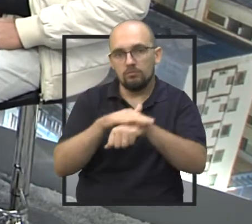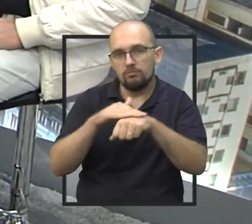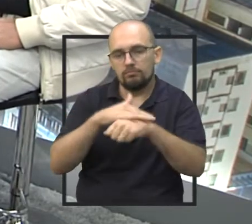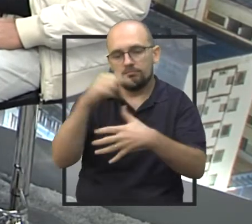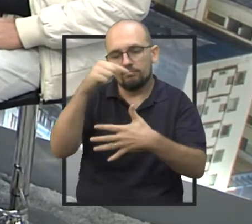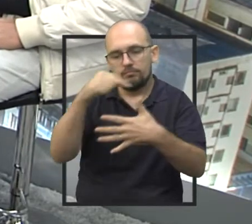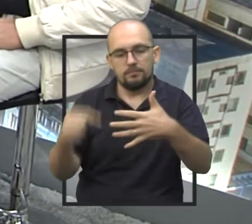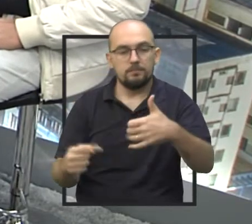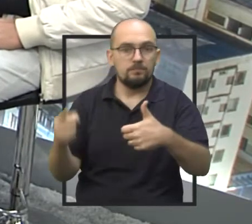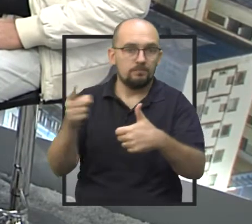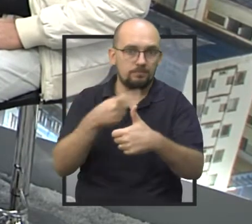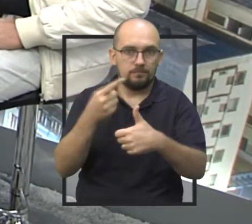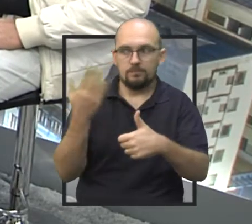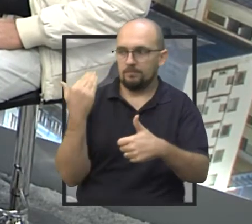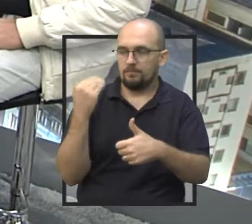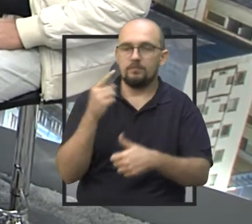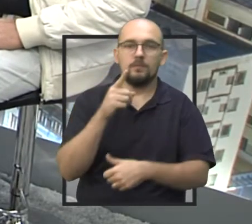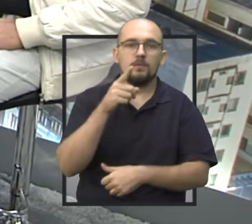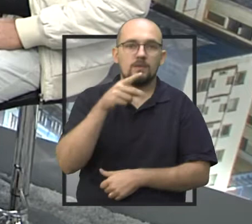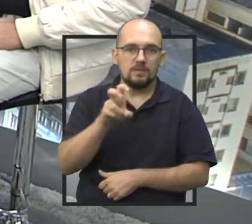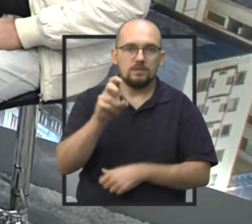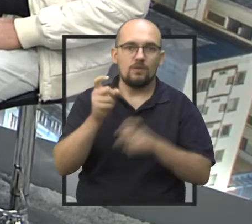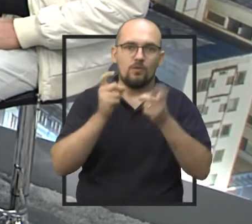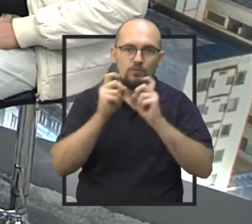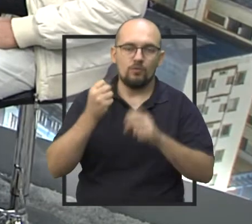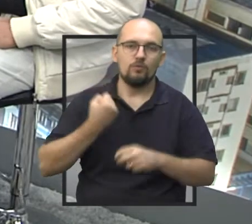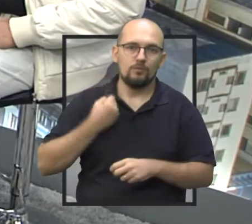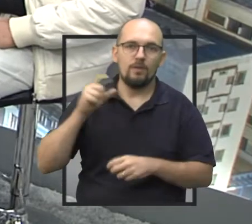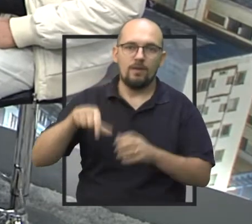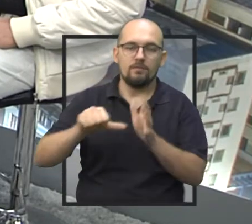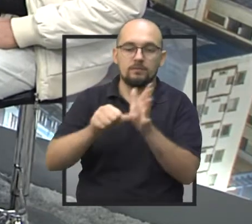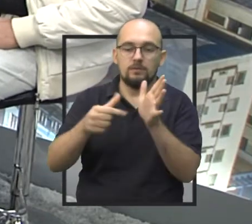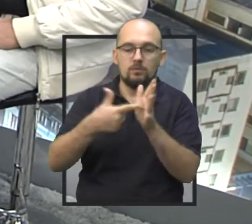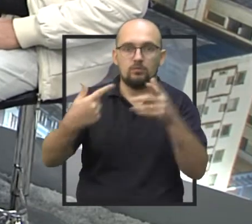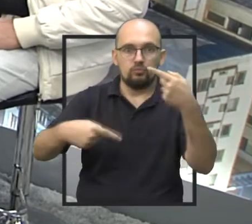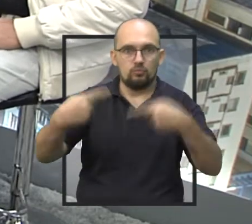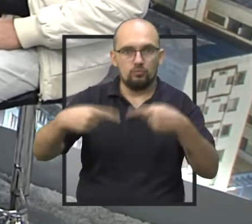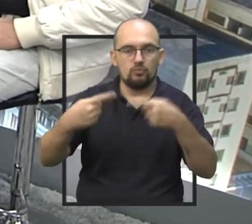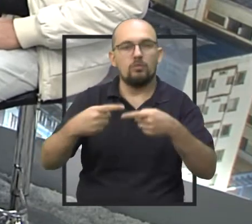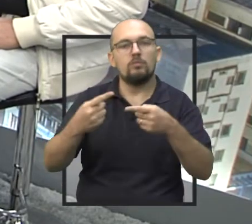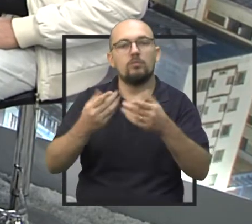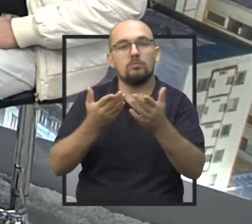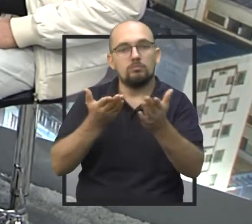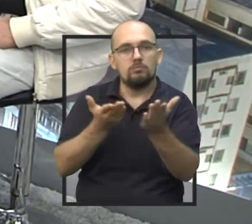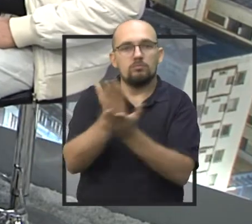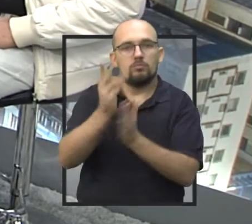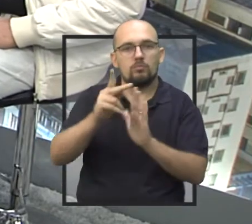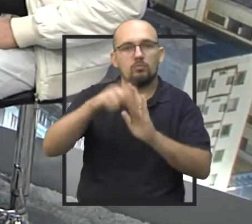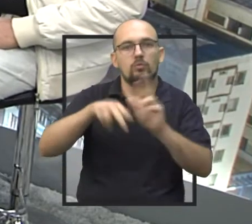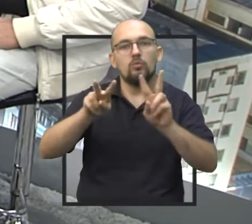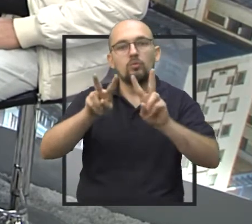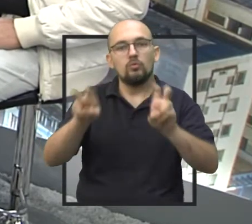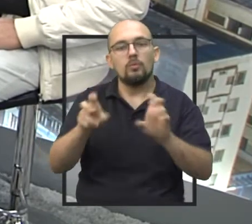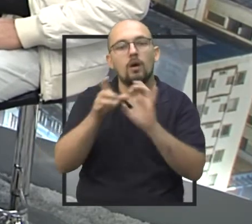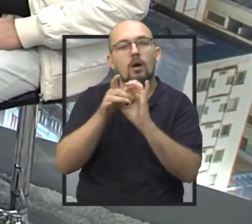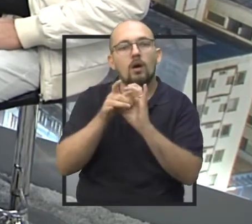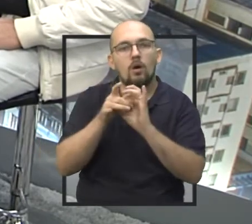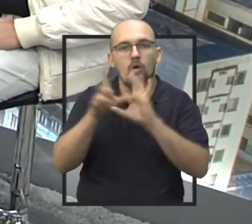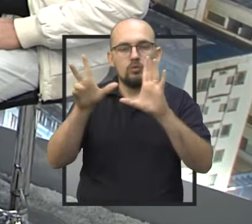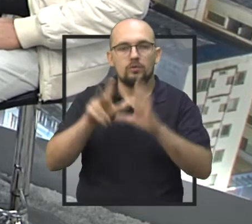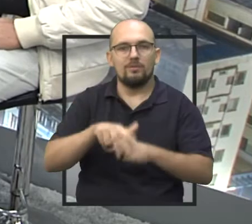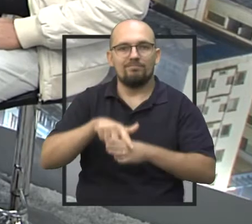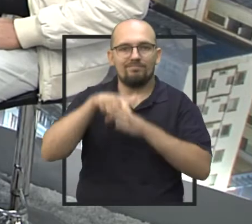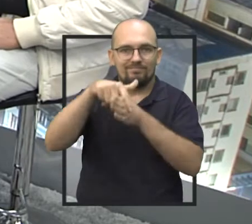que foi aprovado na 15ª sessão ordinária em segunda discussão, que reconhece e autoriza as provas equestres como